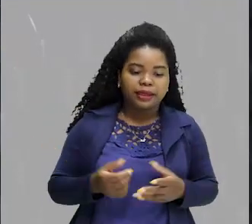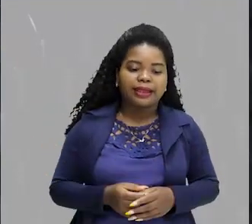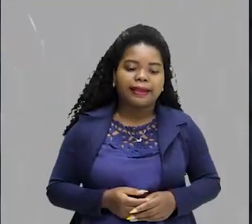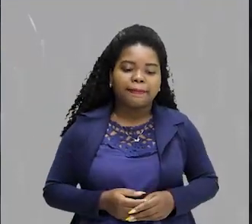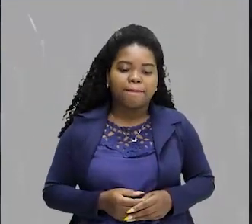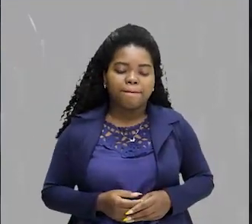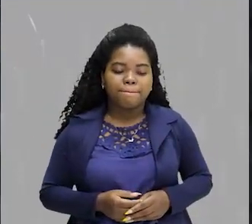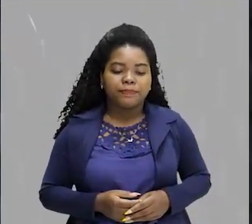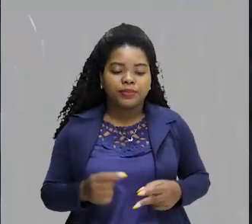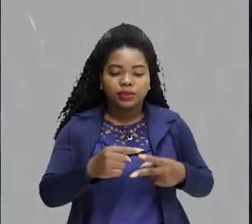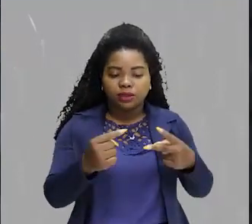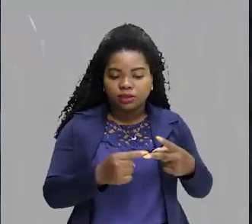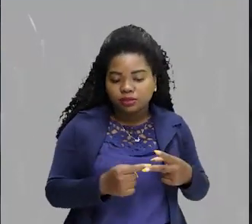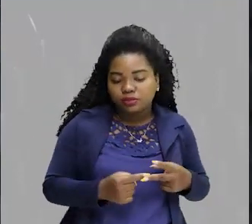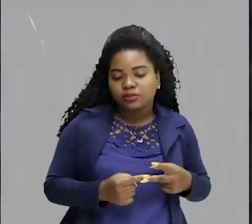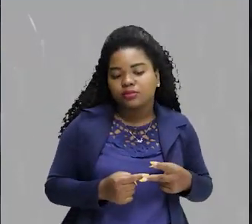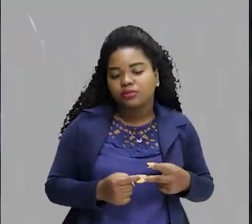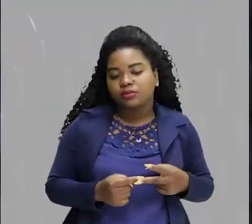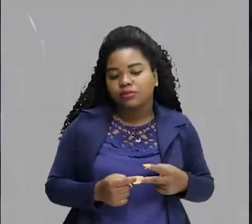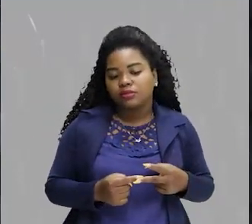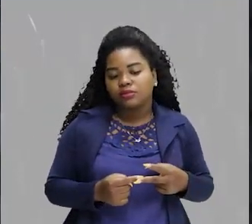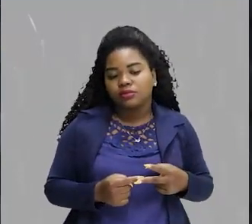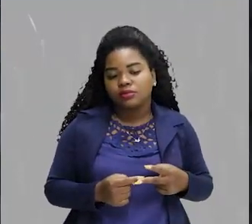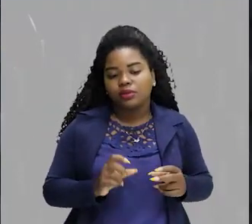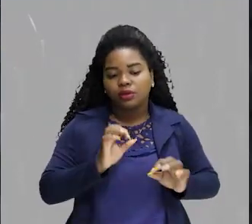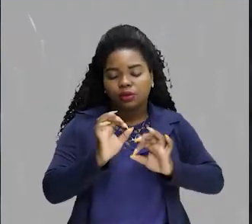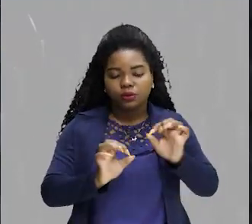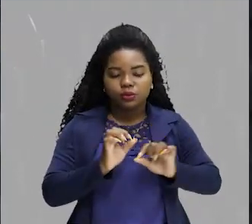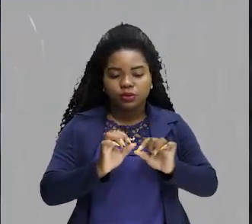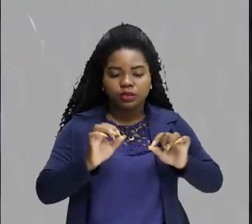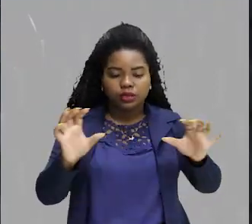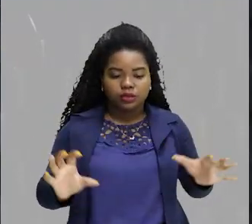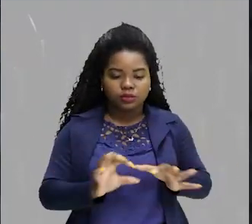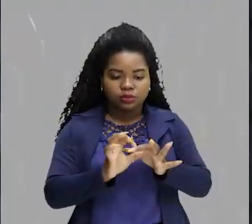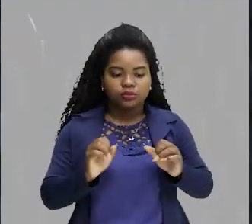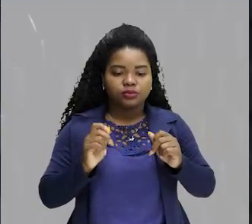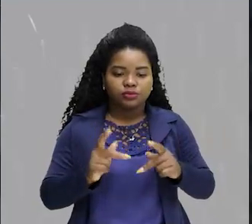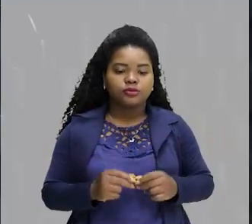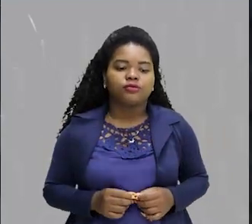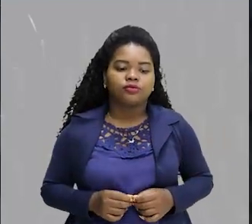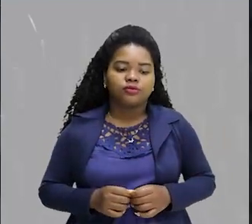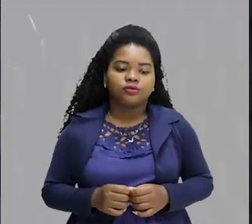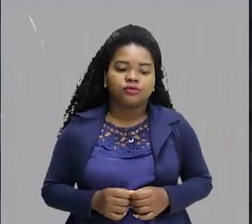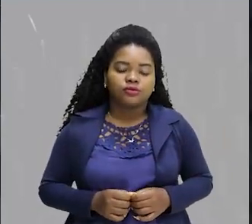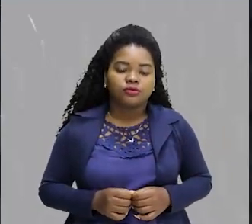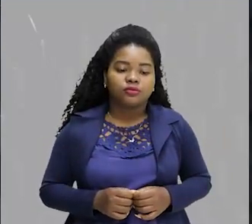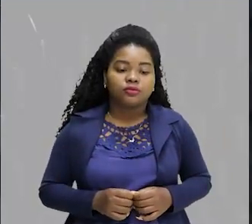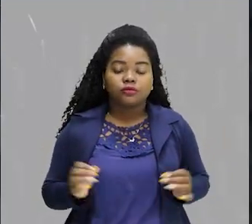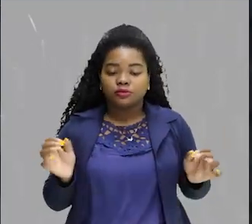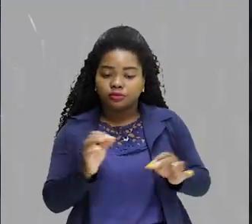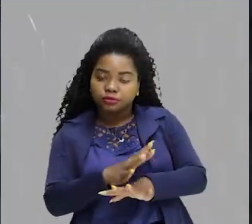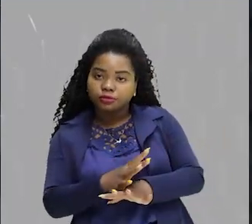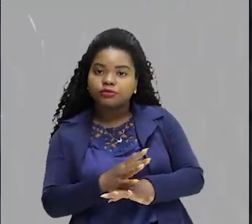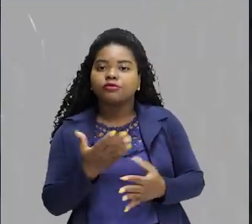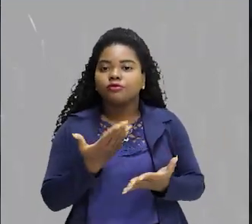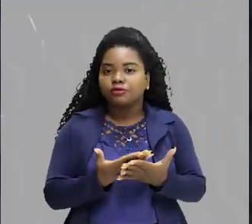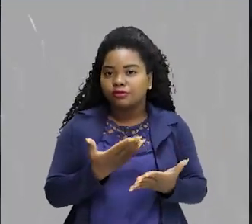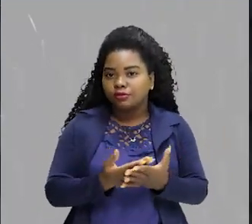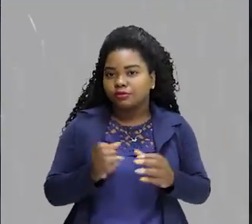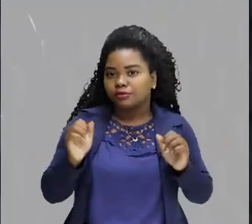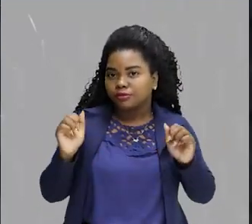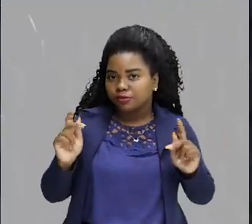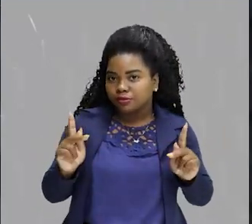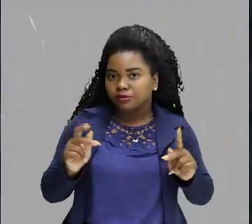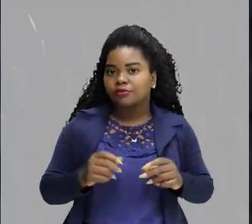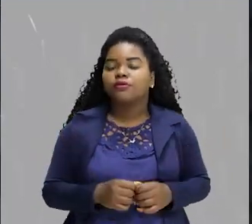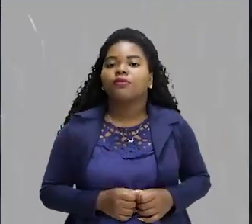verbos, são tempos verbais compostos. E isso a gente vai discutir em uma próxima aula. Pessoal, nós vamos encerrar por aqui. Na nossa aula